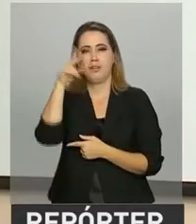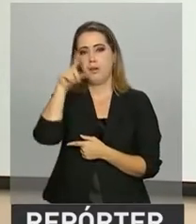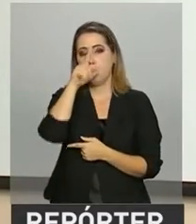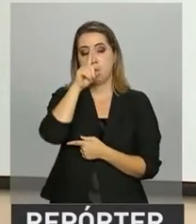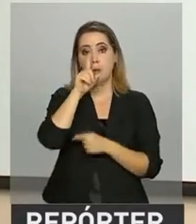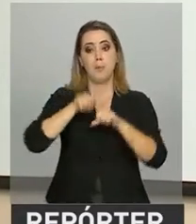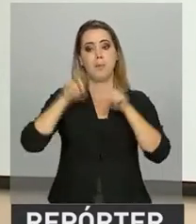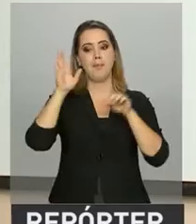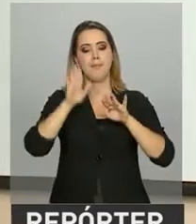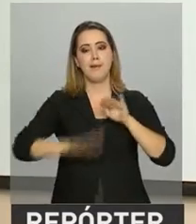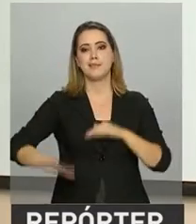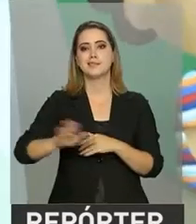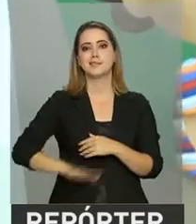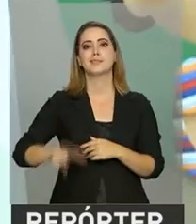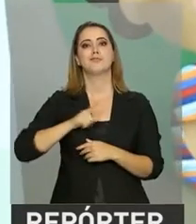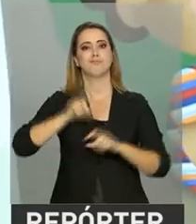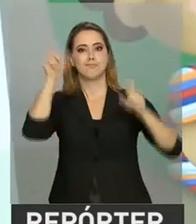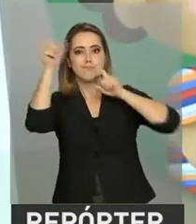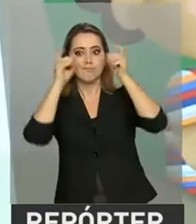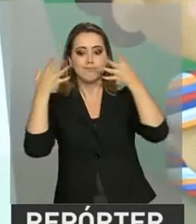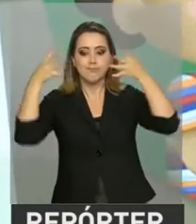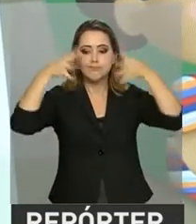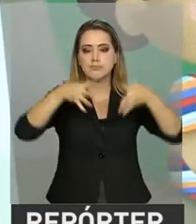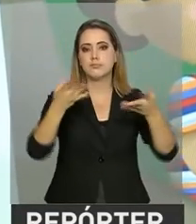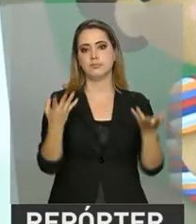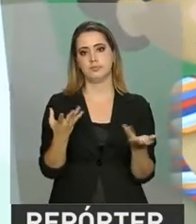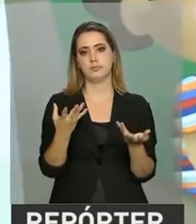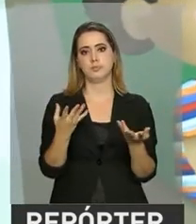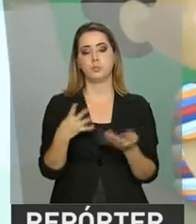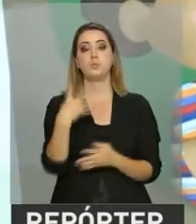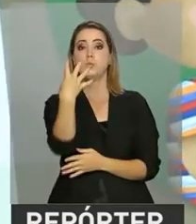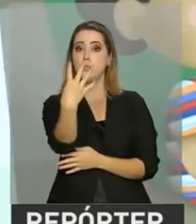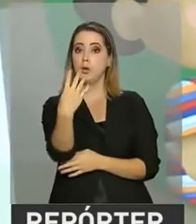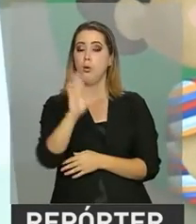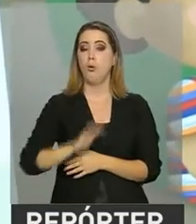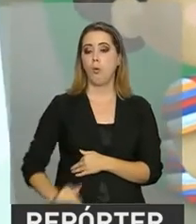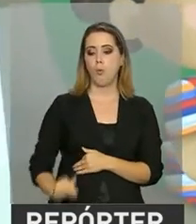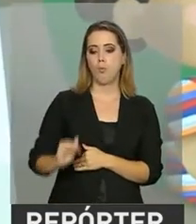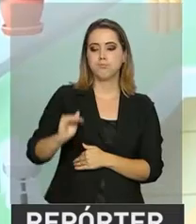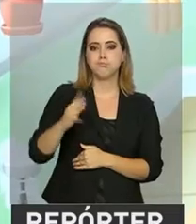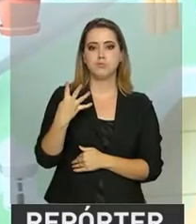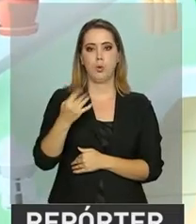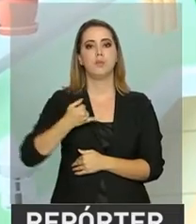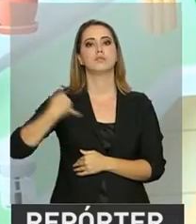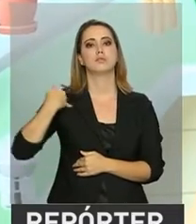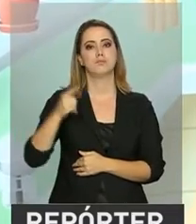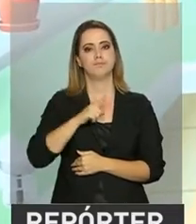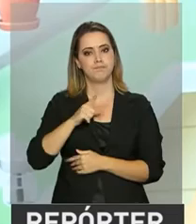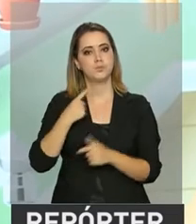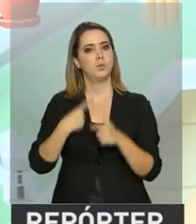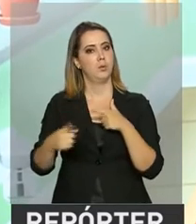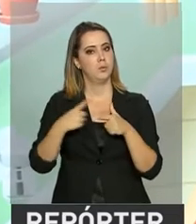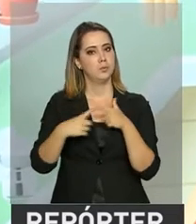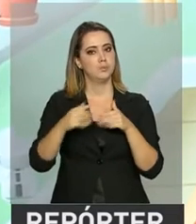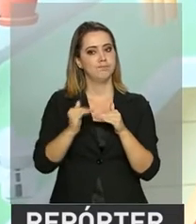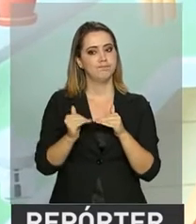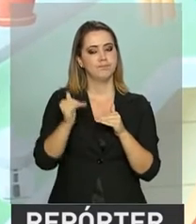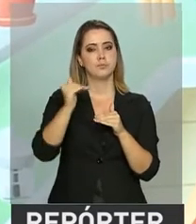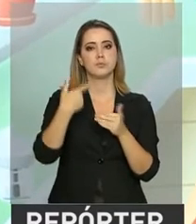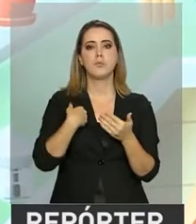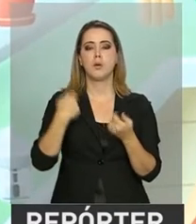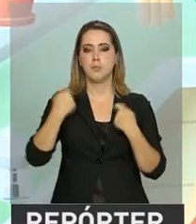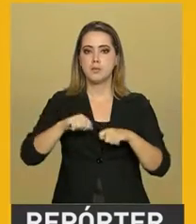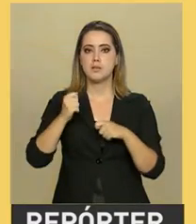são extremamente atraentes e perigosos. Crianças de até 4 anos são as mais vulneráveis a acidentes domésticos e requerem